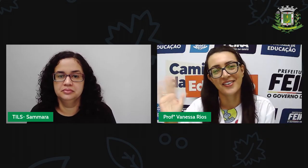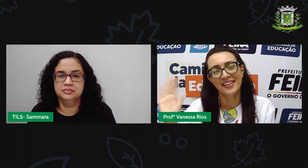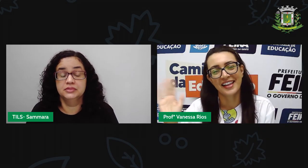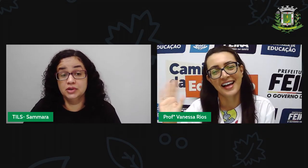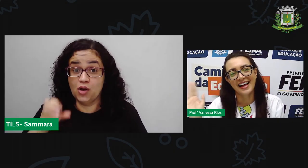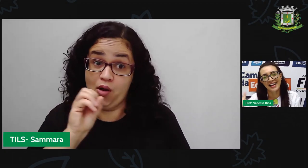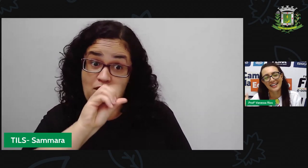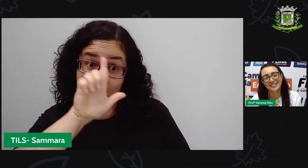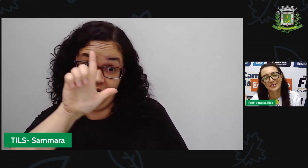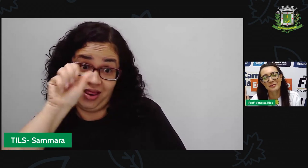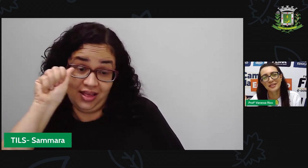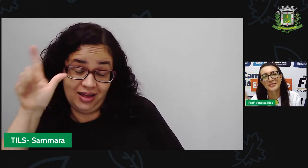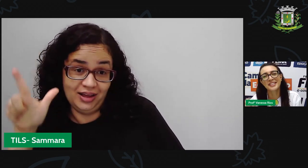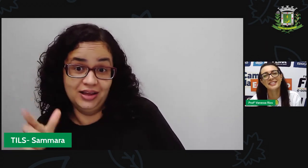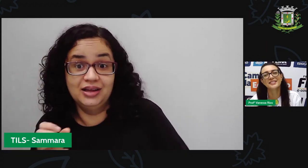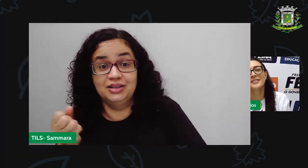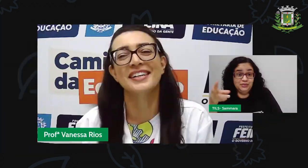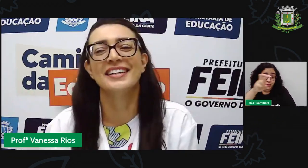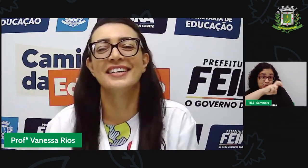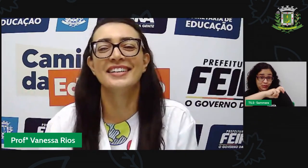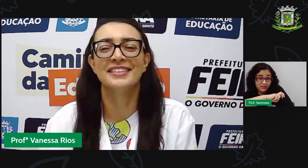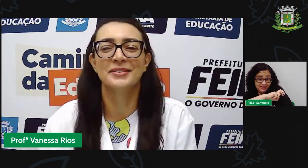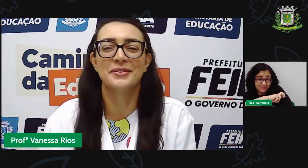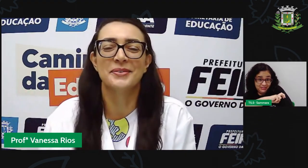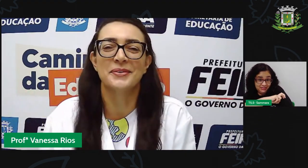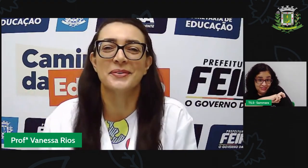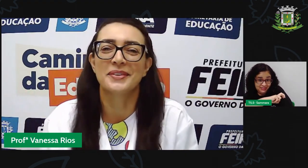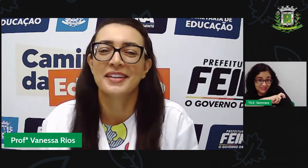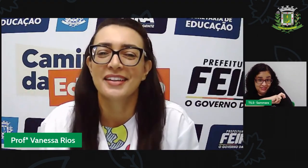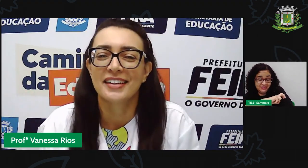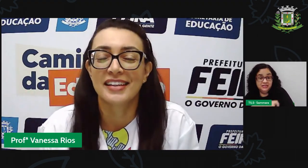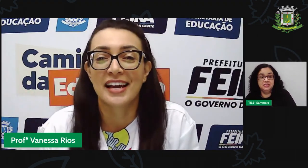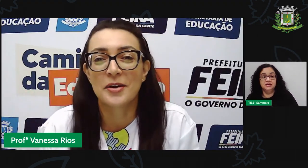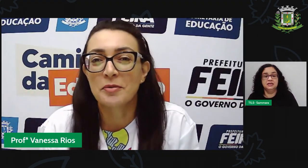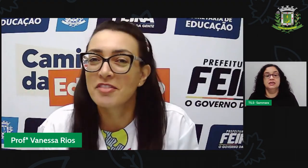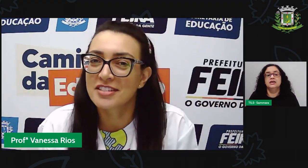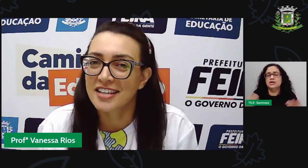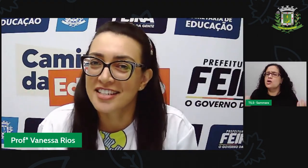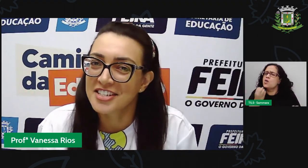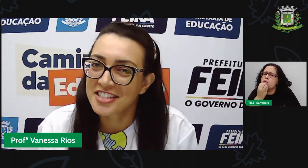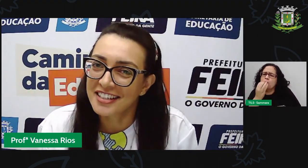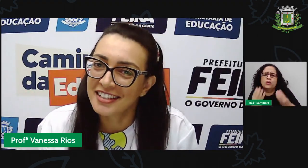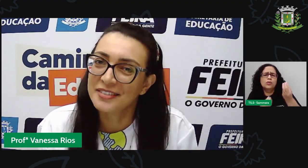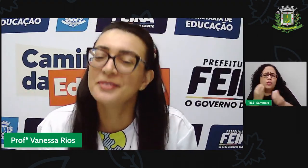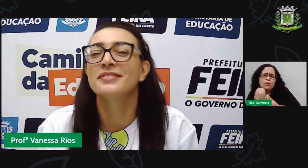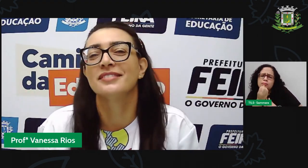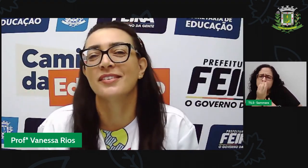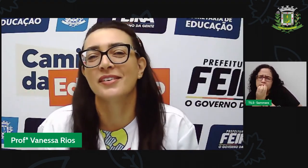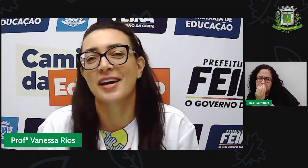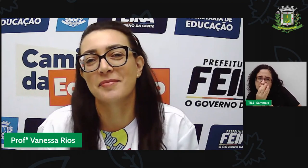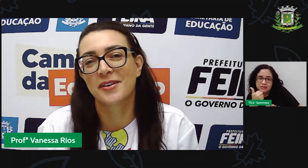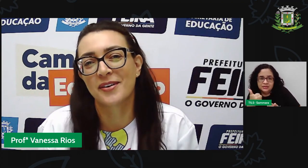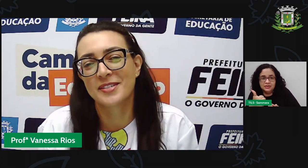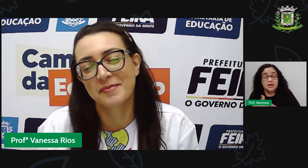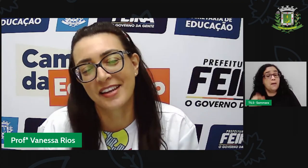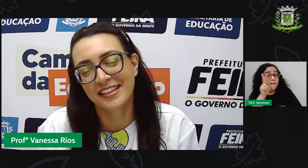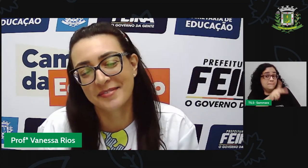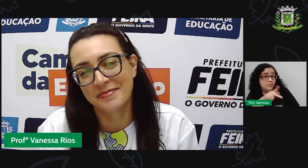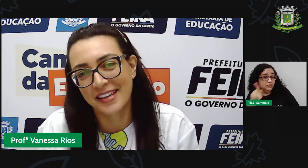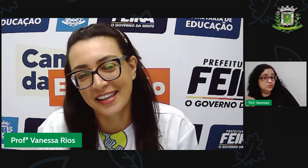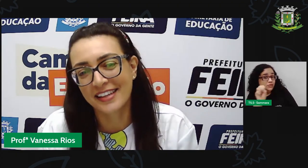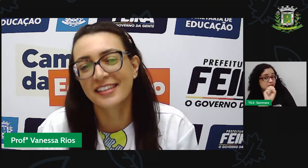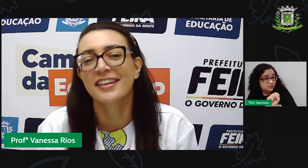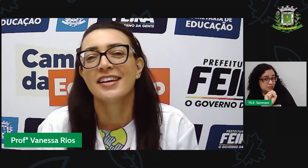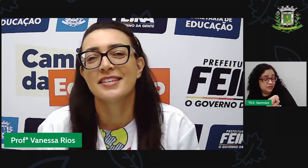Olá, turma do quinto ano! E aí, como vocês estão? Olha a pró, espera